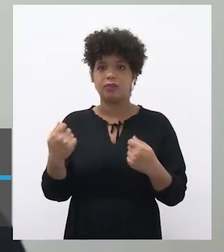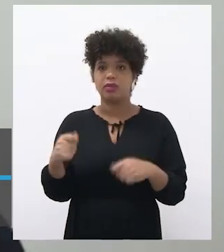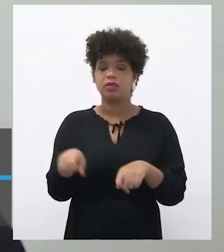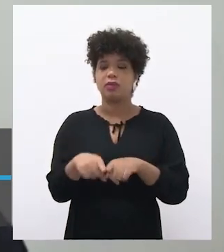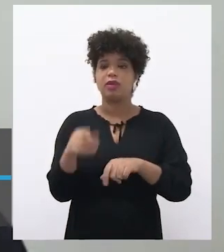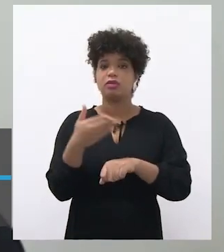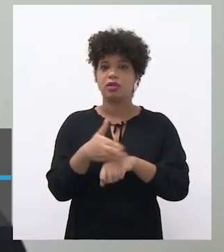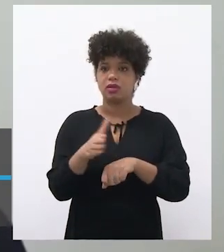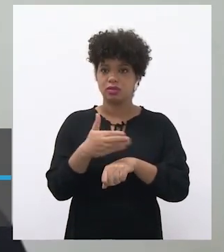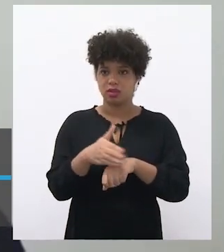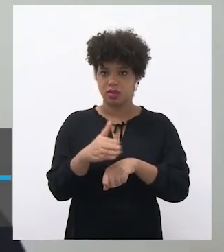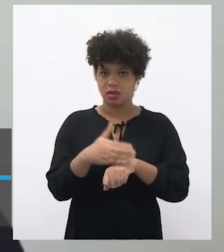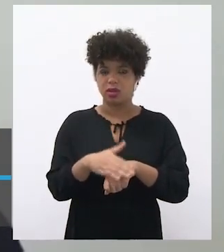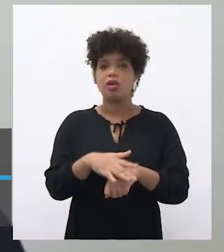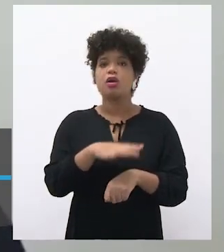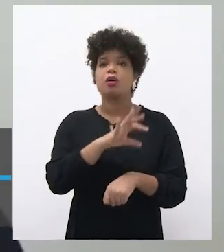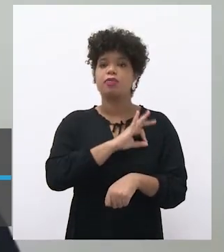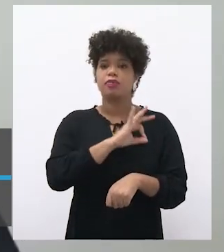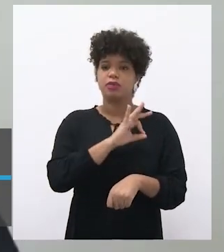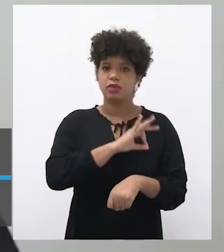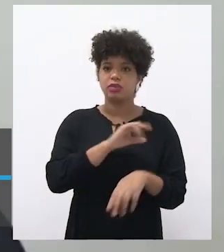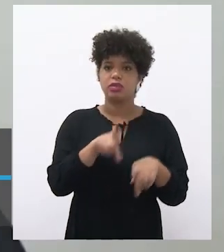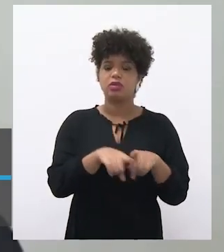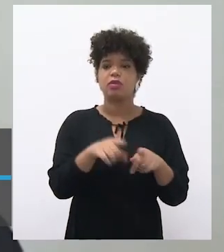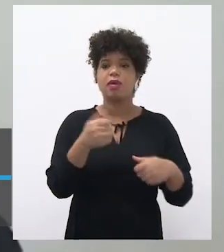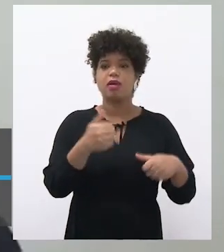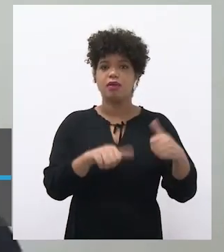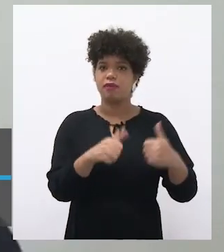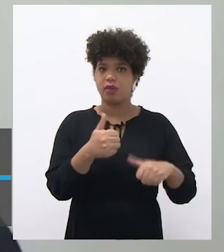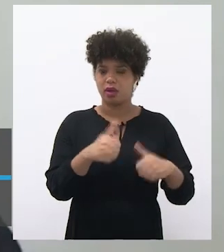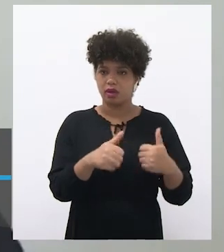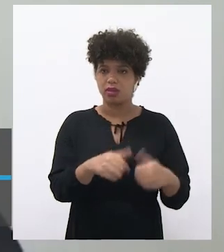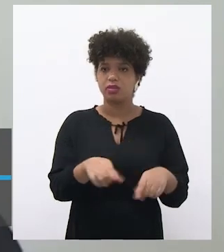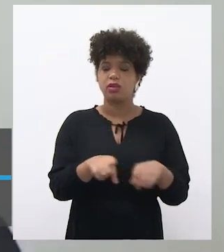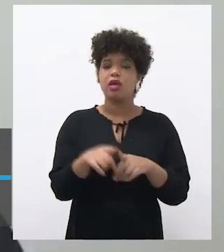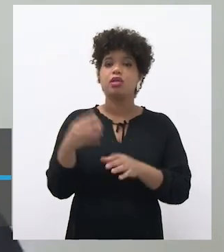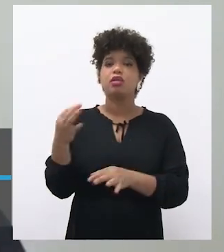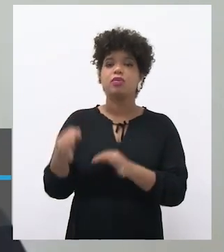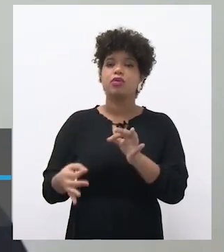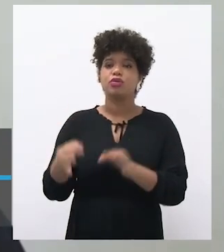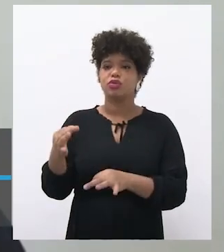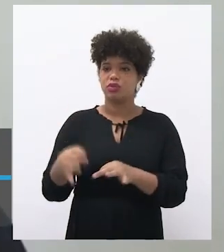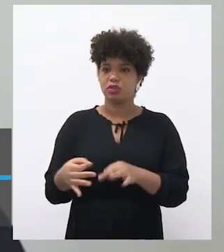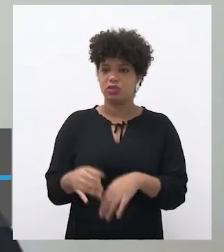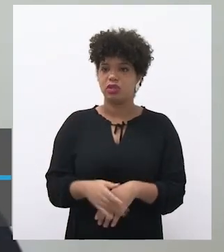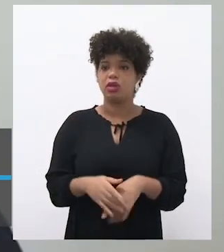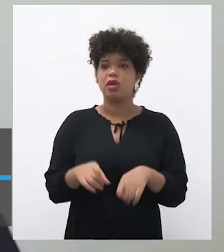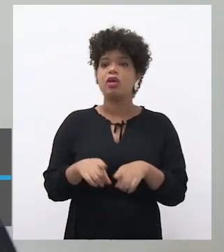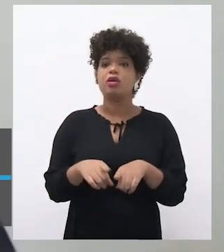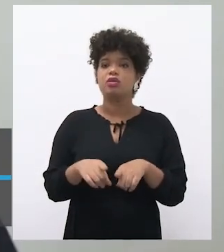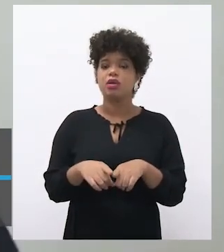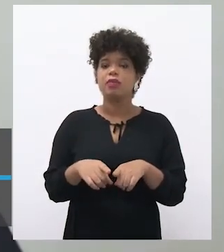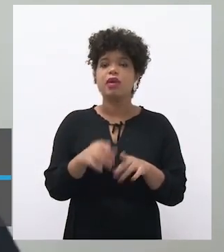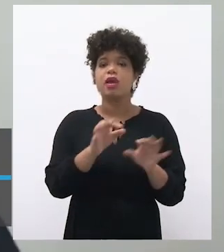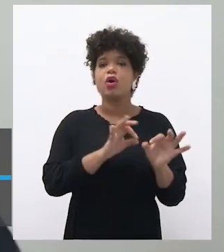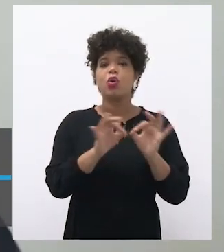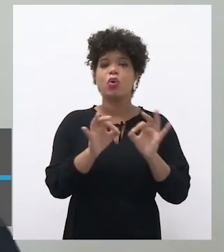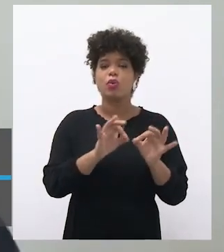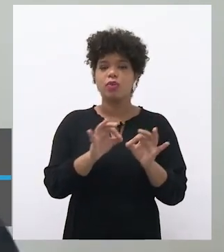praticado essas tentativas de feminicídio, não obteve por parte do Estado brasileiro nenhum tipo de resposta, né?